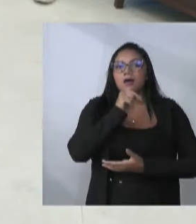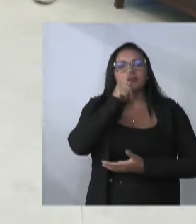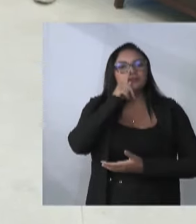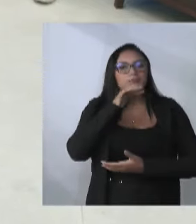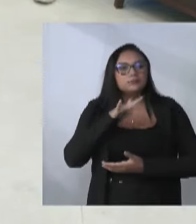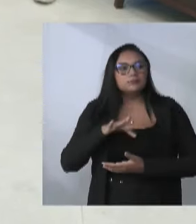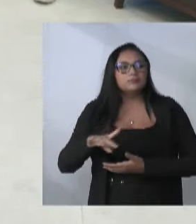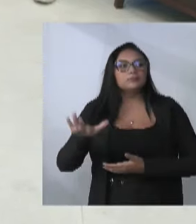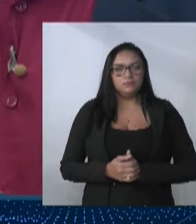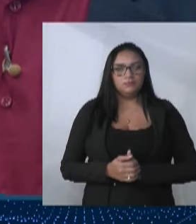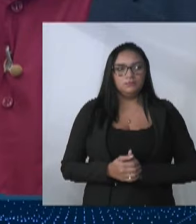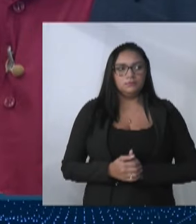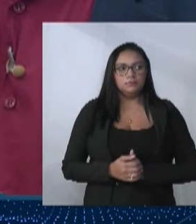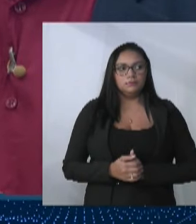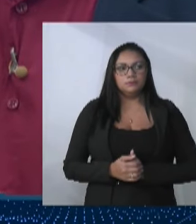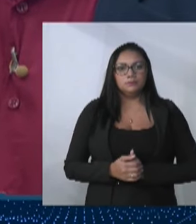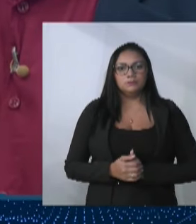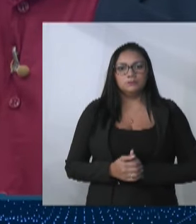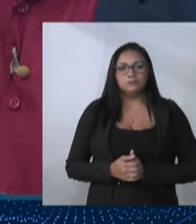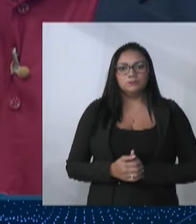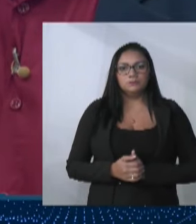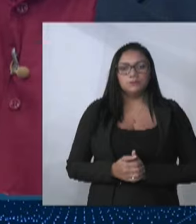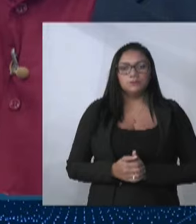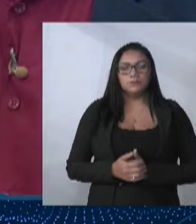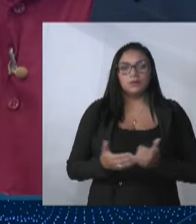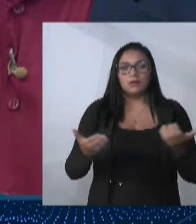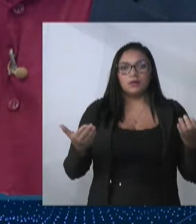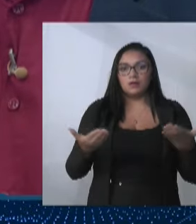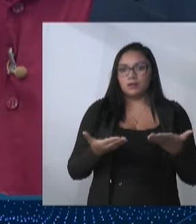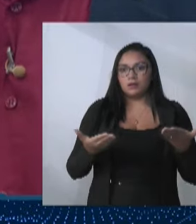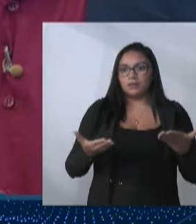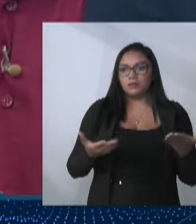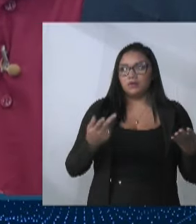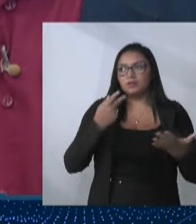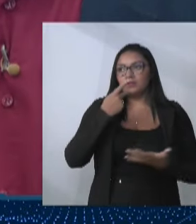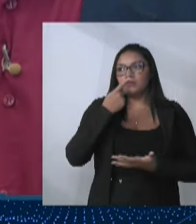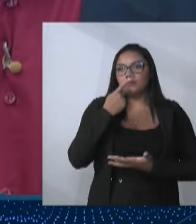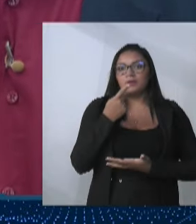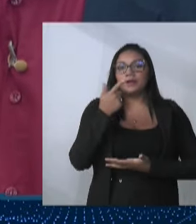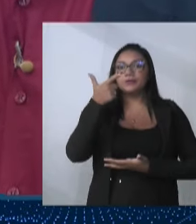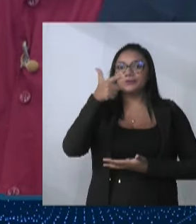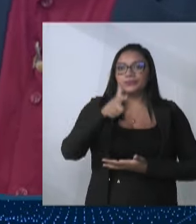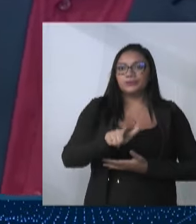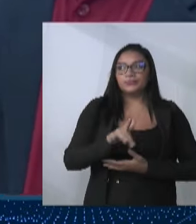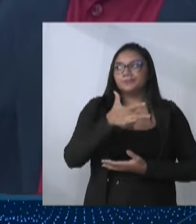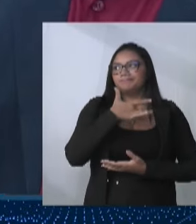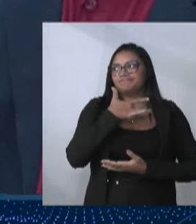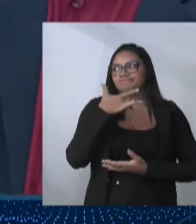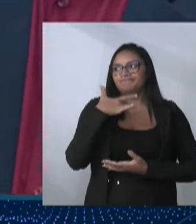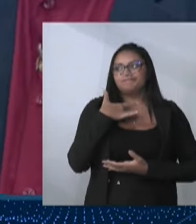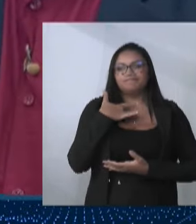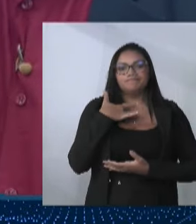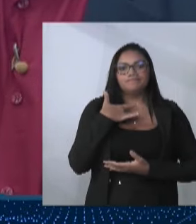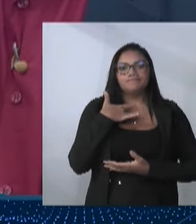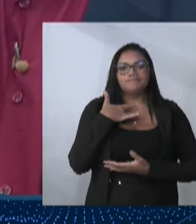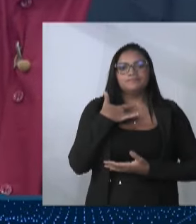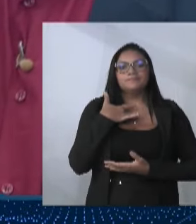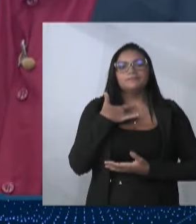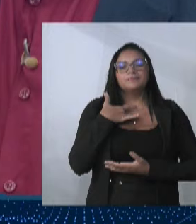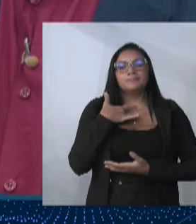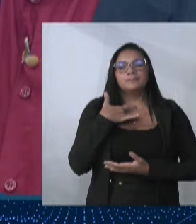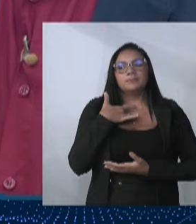o rio Puti. Falar novamente da saúde. A saúde